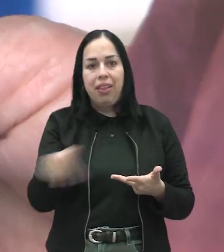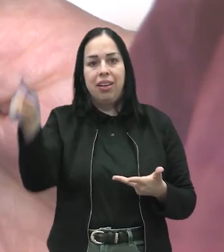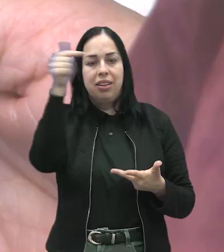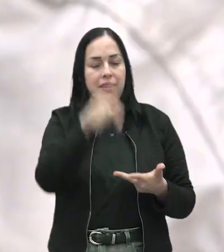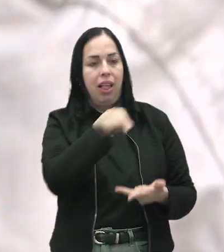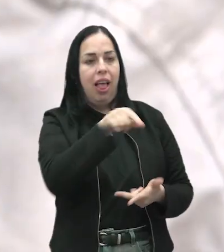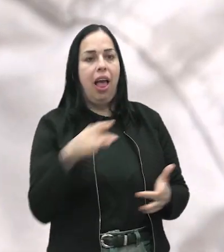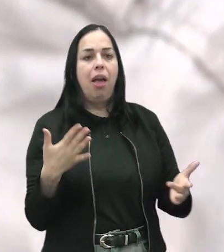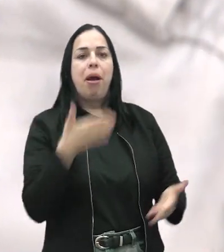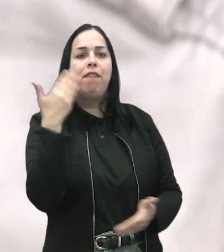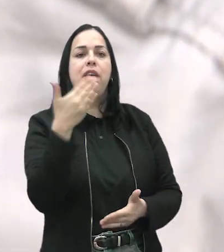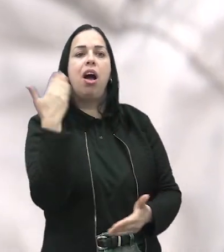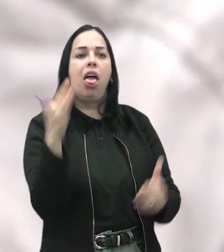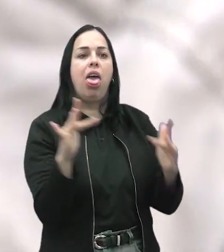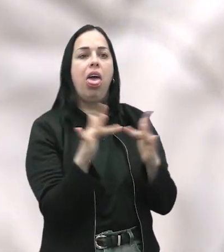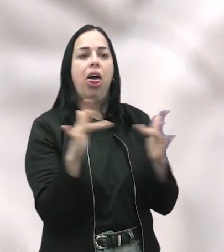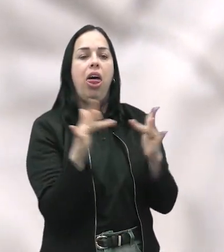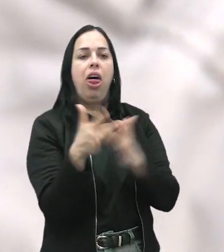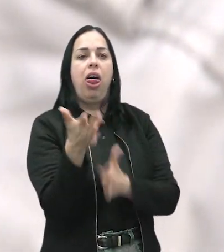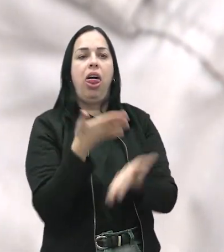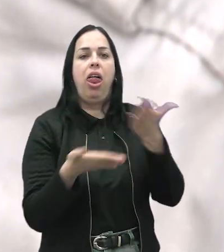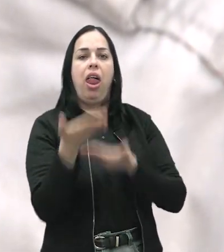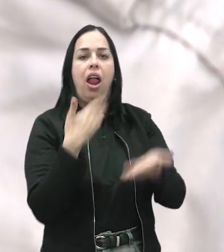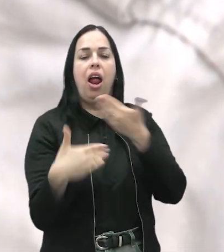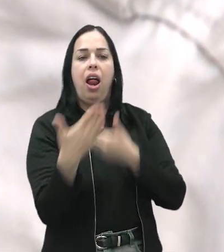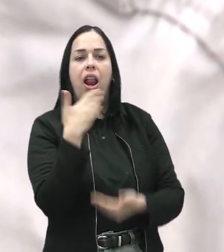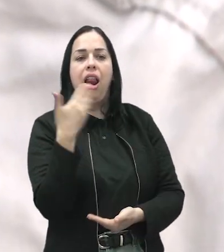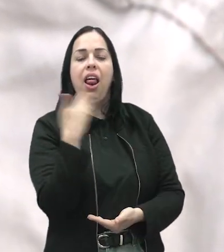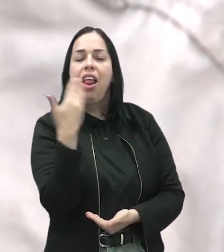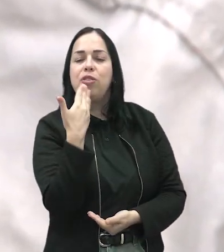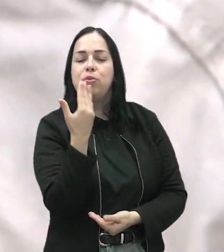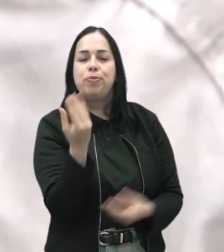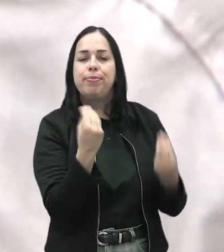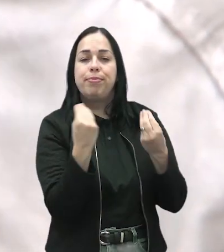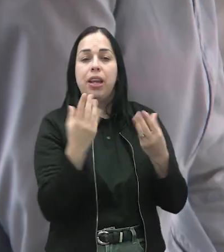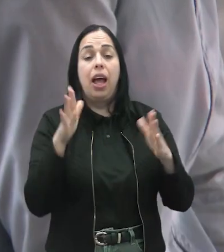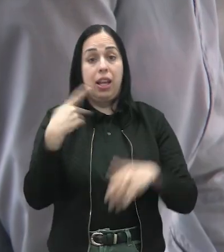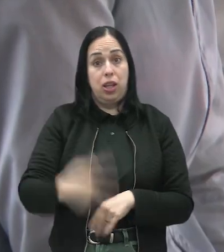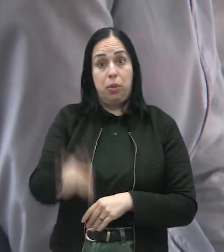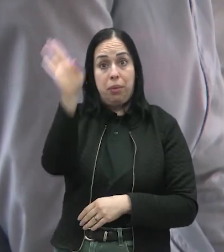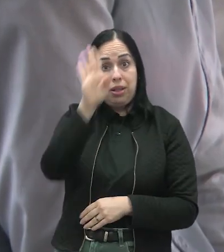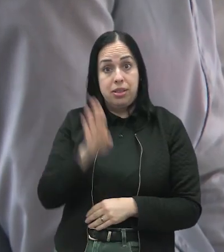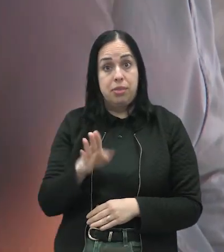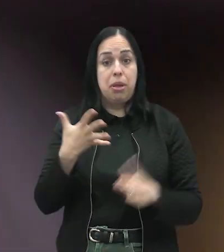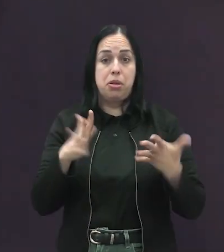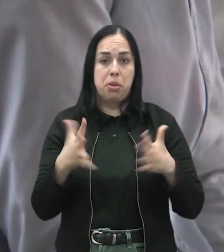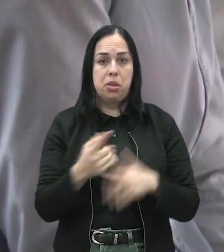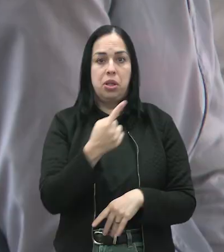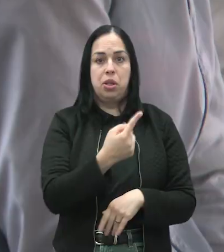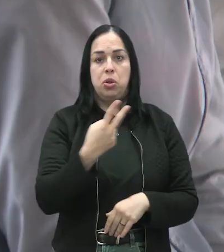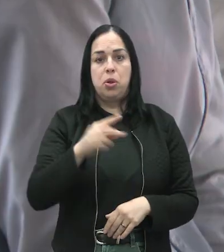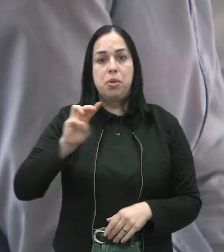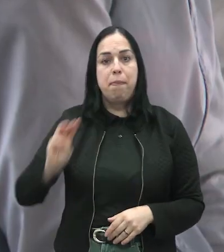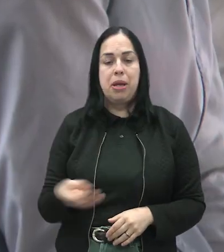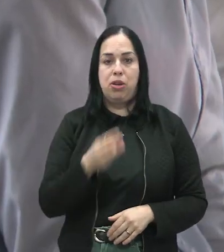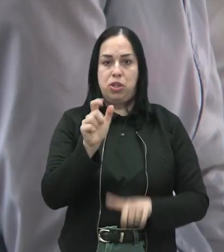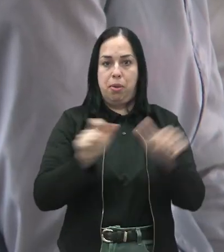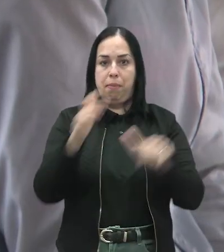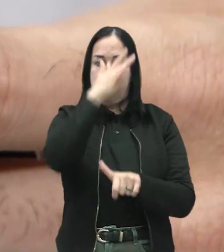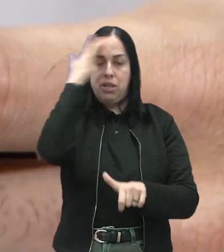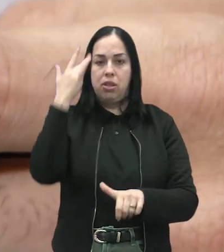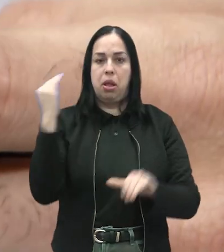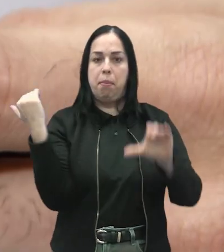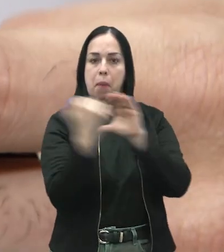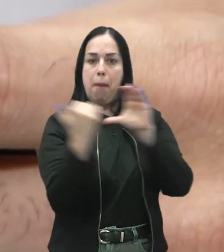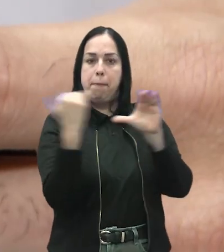por semana, torna a terapia com a máquina uma alternativa acessível. No Brasil, estima-se que 12 milhões de